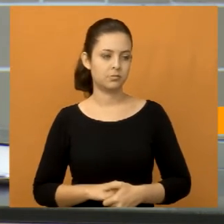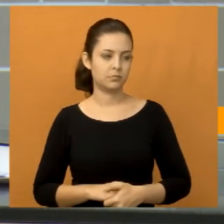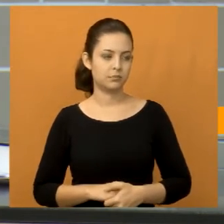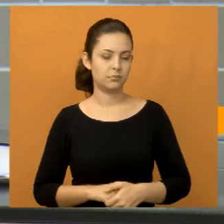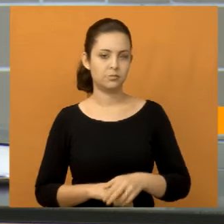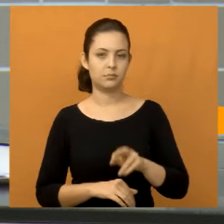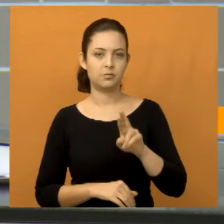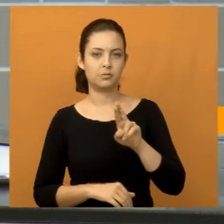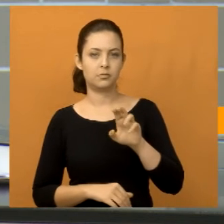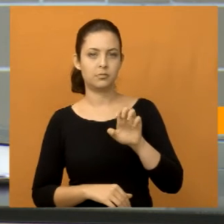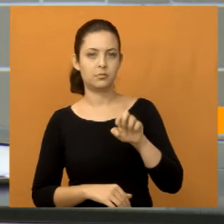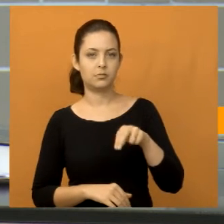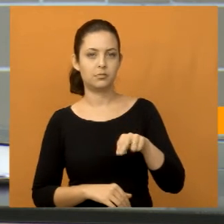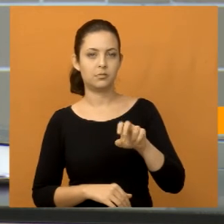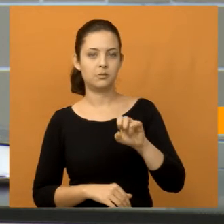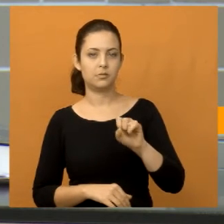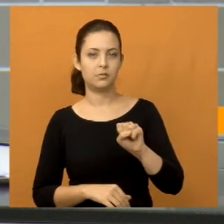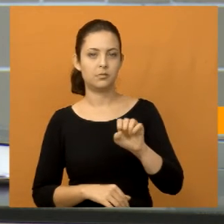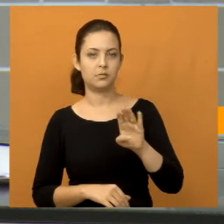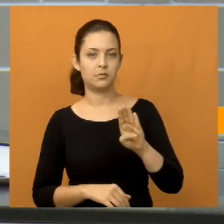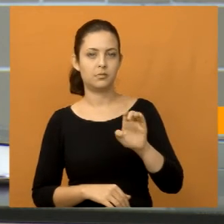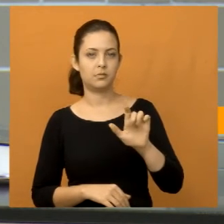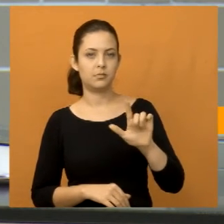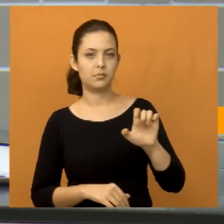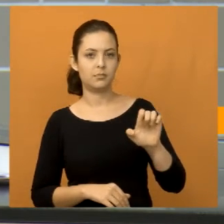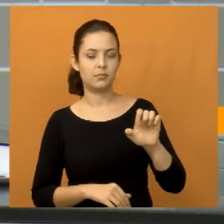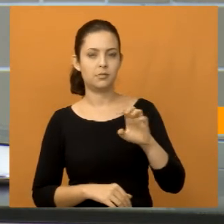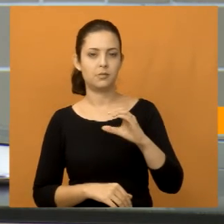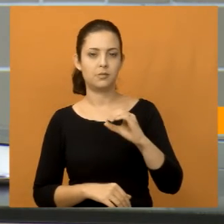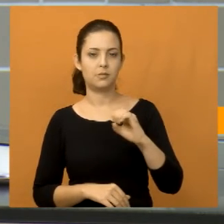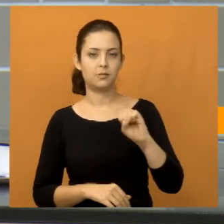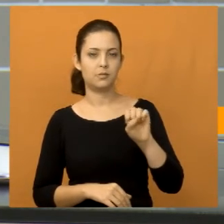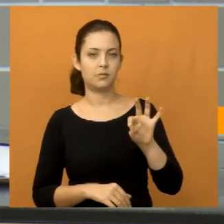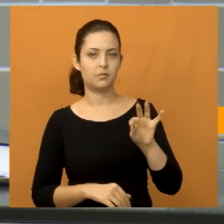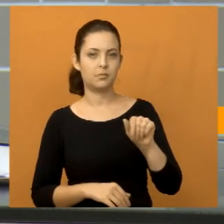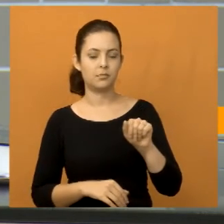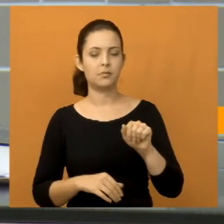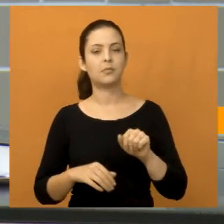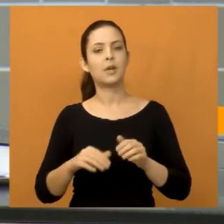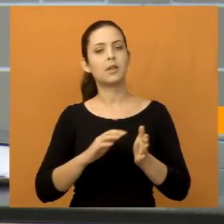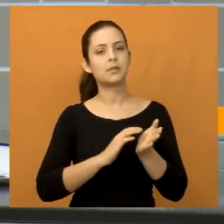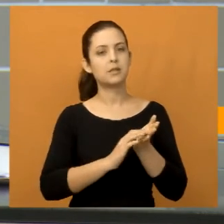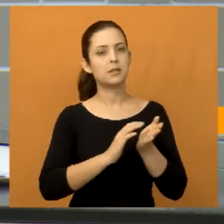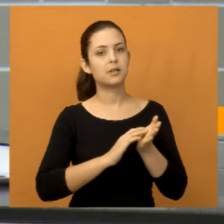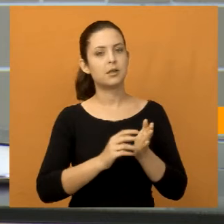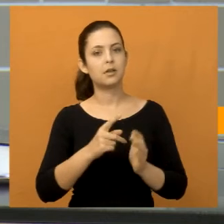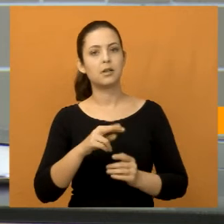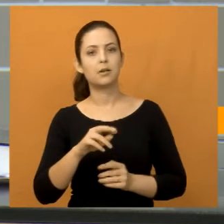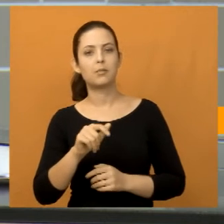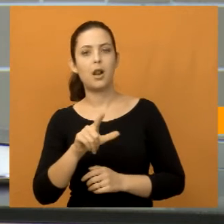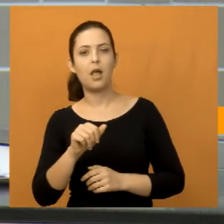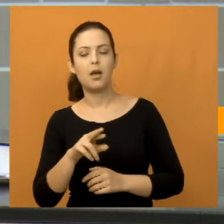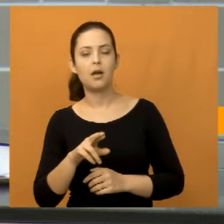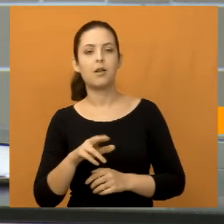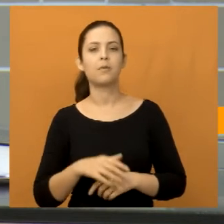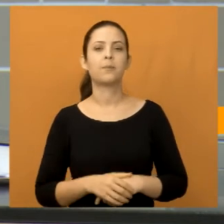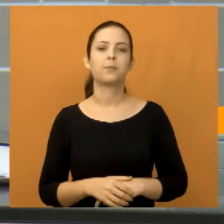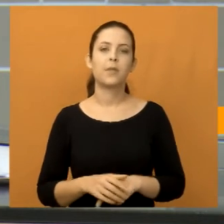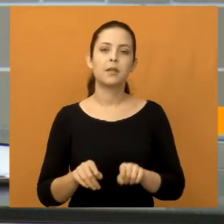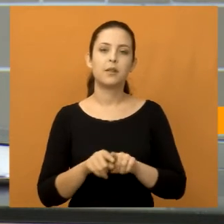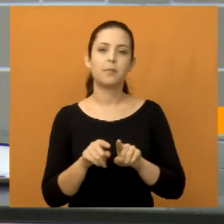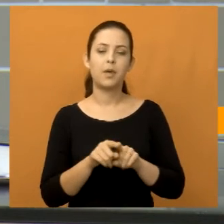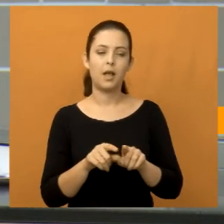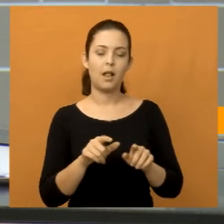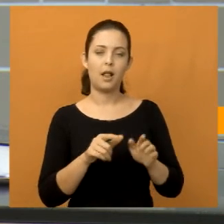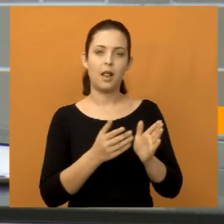senhora Renisbele Vale da Costa, então secretária da Fundação Prolar, e presidente da comissão de licitações da